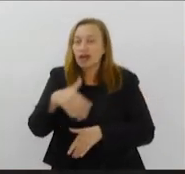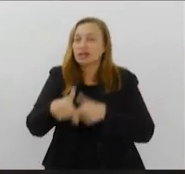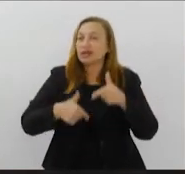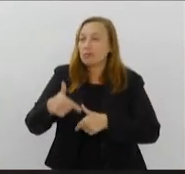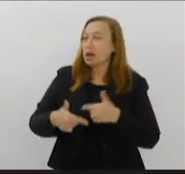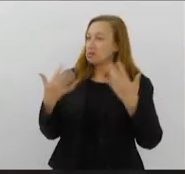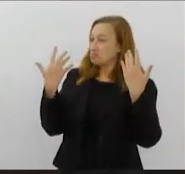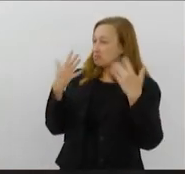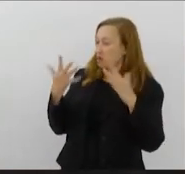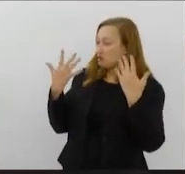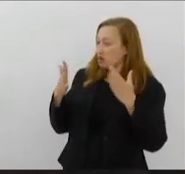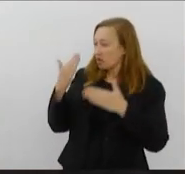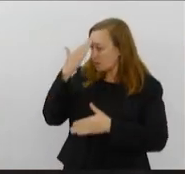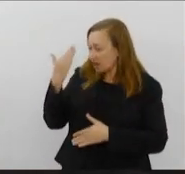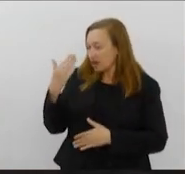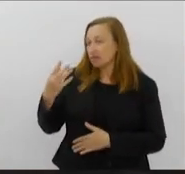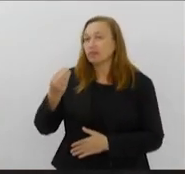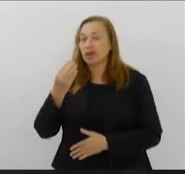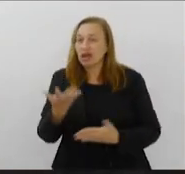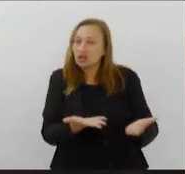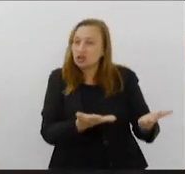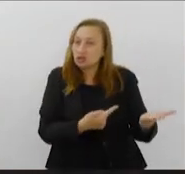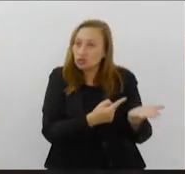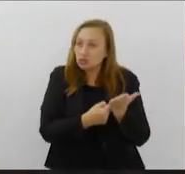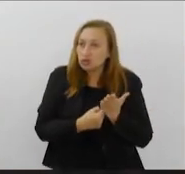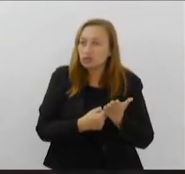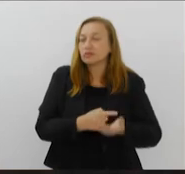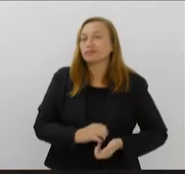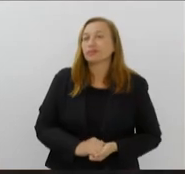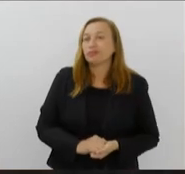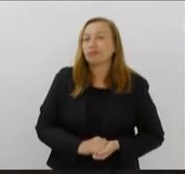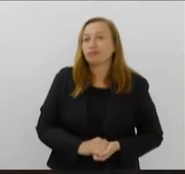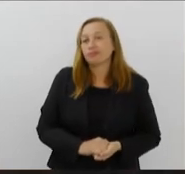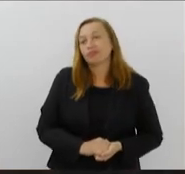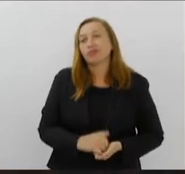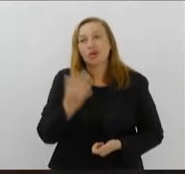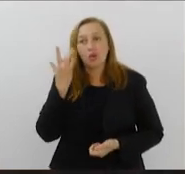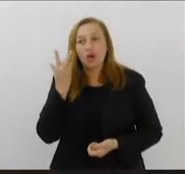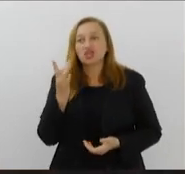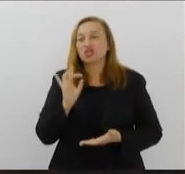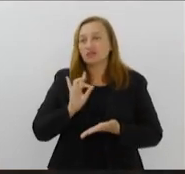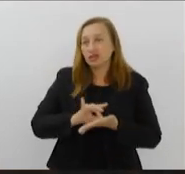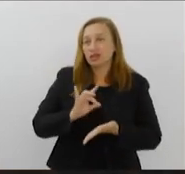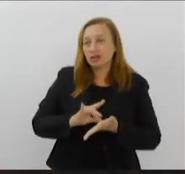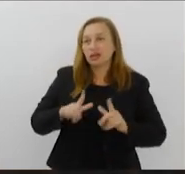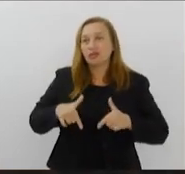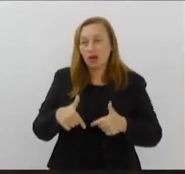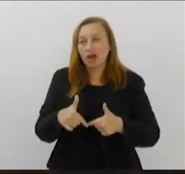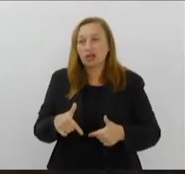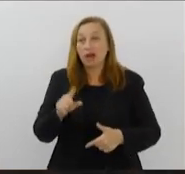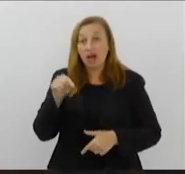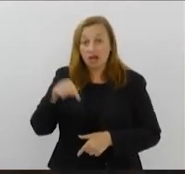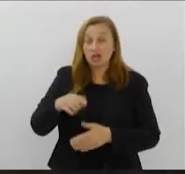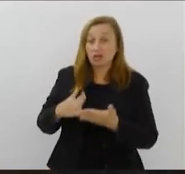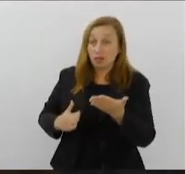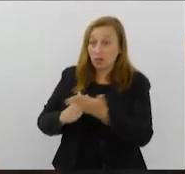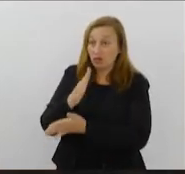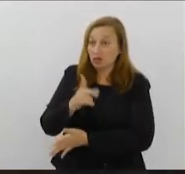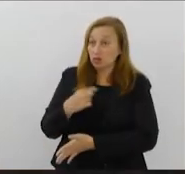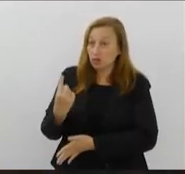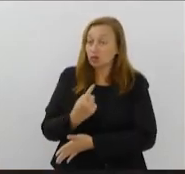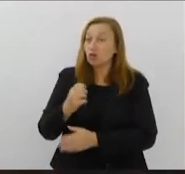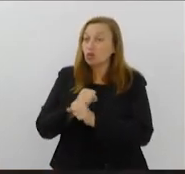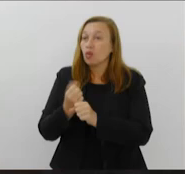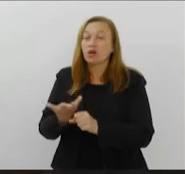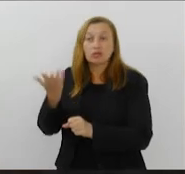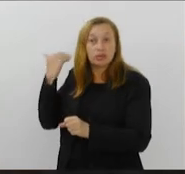pela contribuição, e acho que realmente funciona. Aqui nós aprovamos no ano